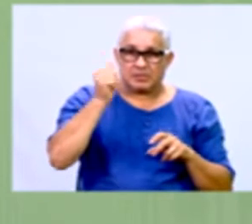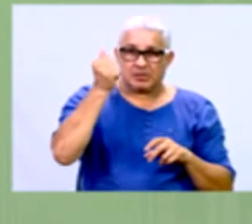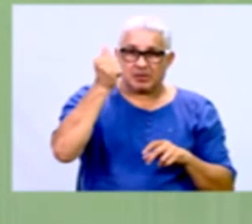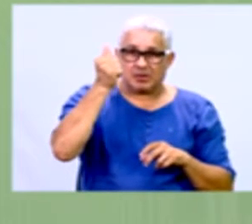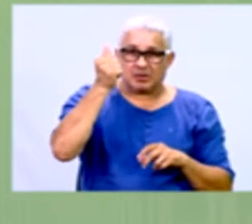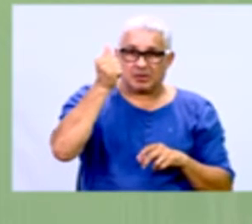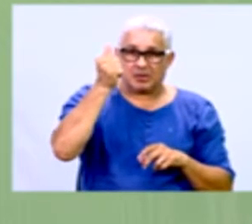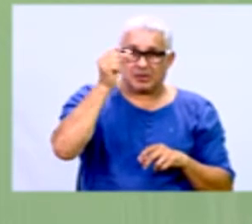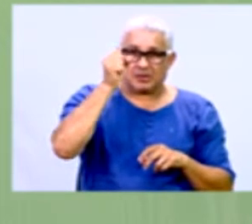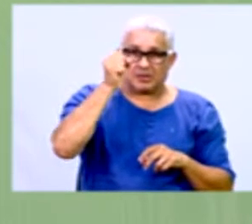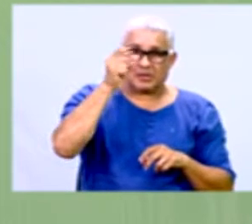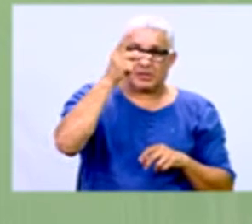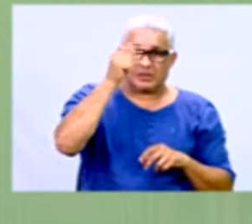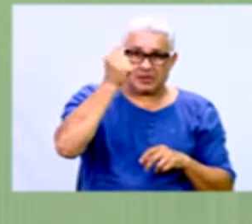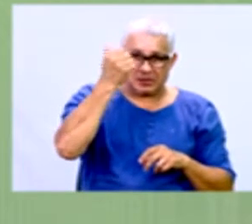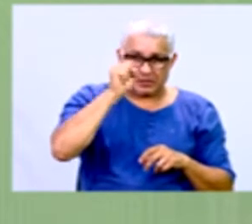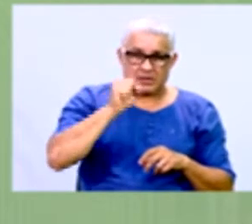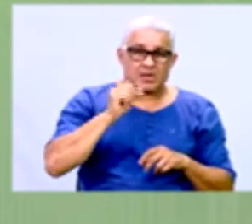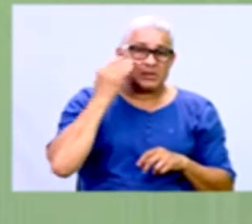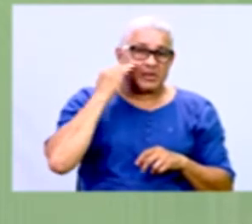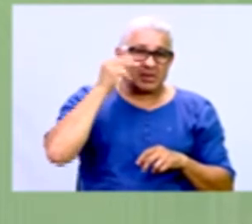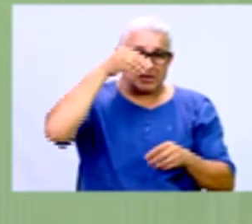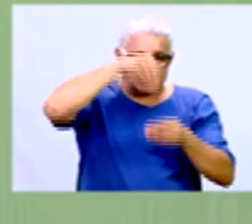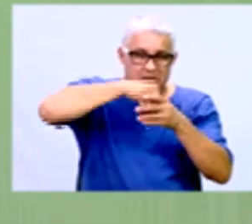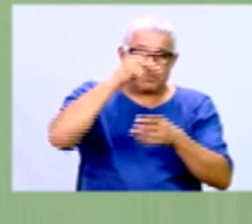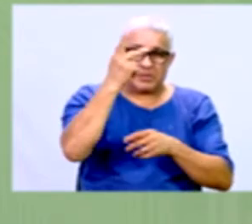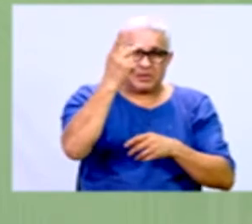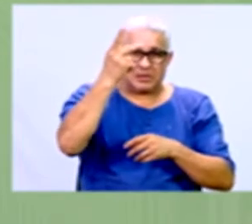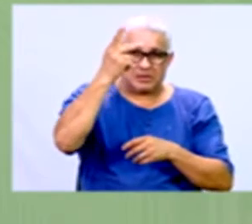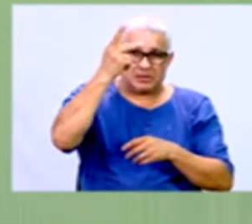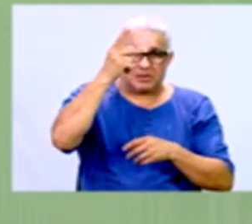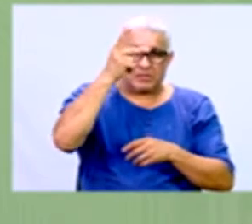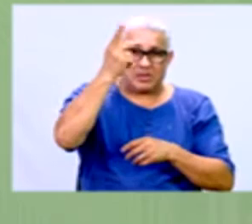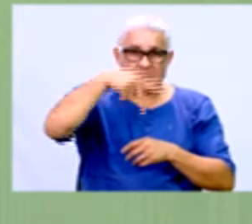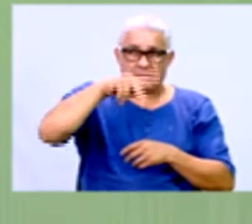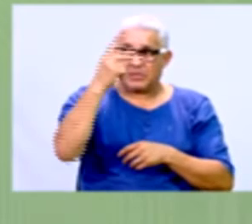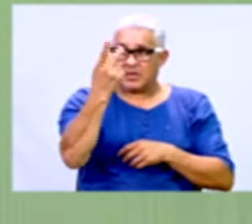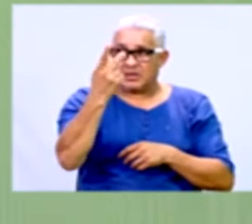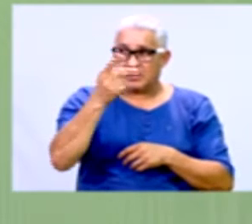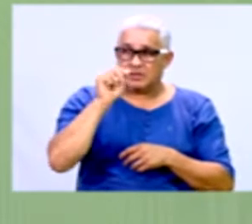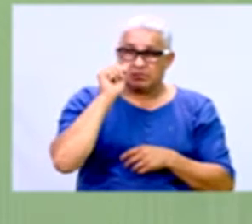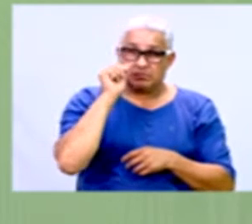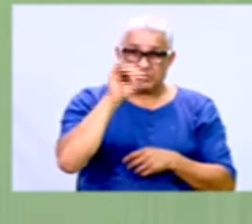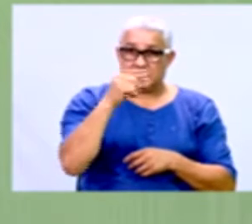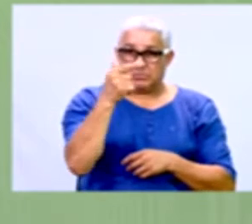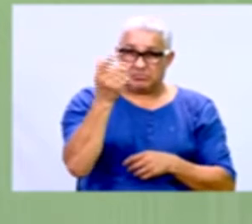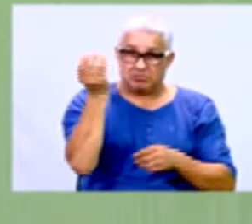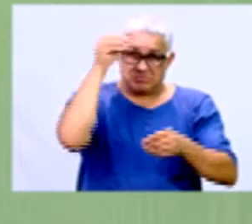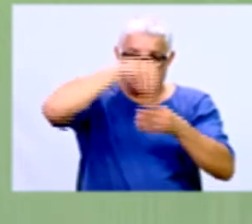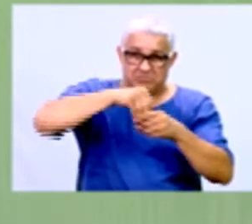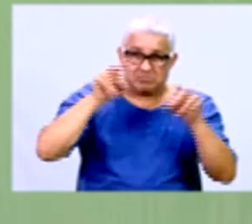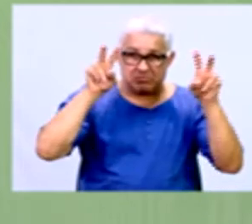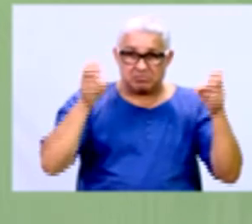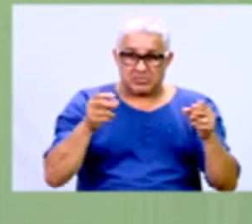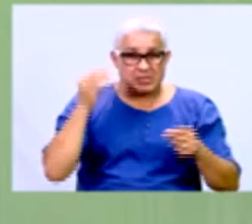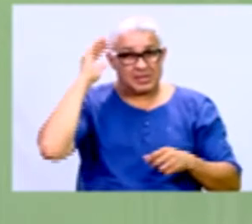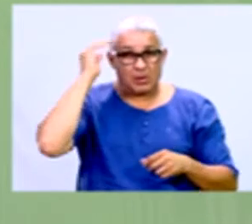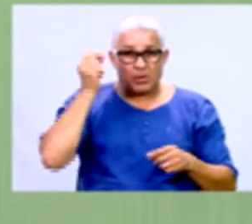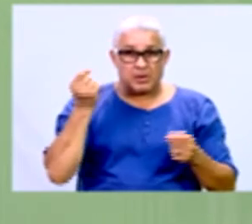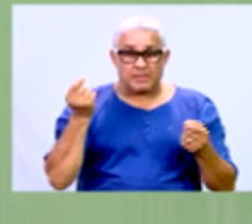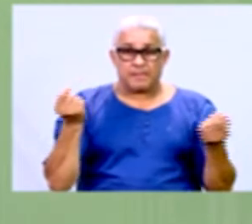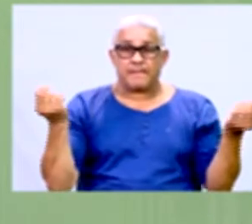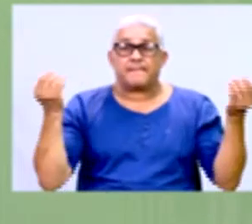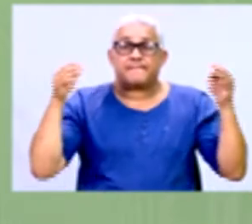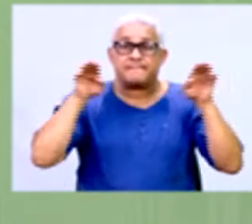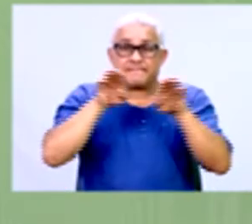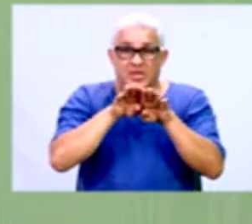entendidas pelo PHP. Caso contrário, se a gente não colocar essas barras, ele vai entender essas aspas como fechamento da